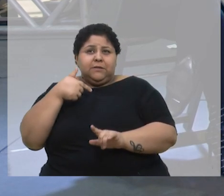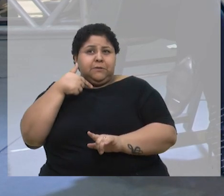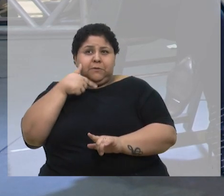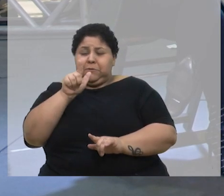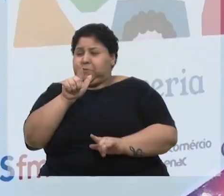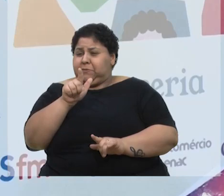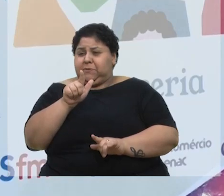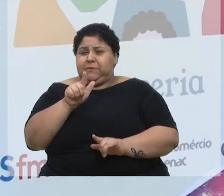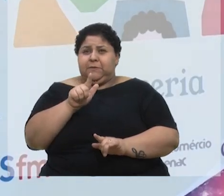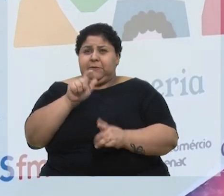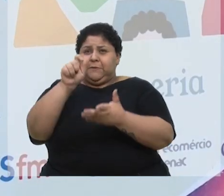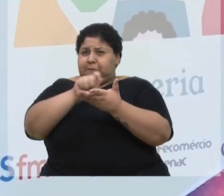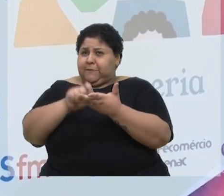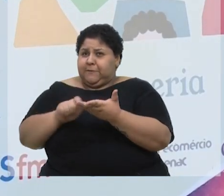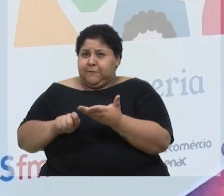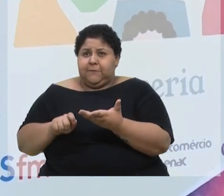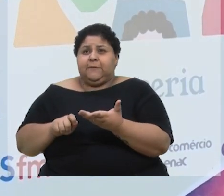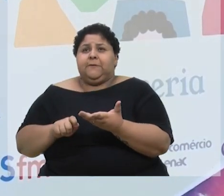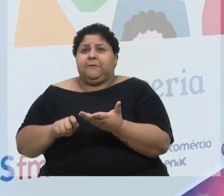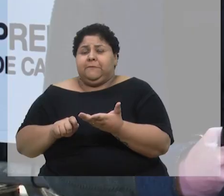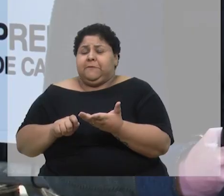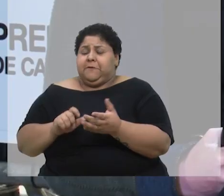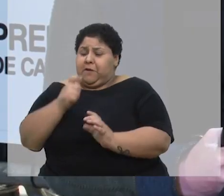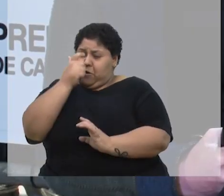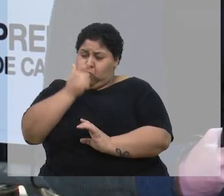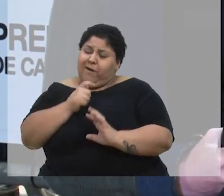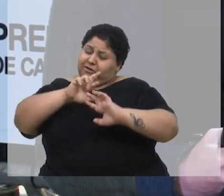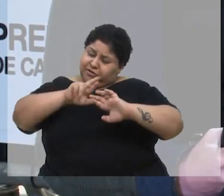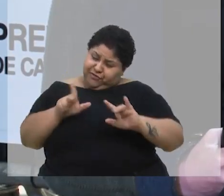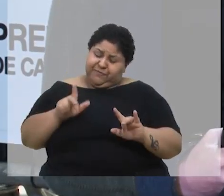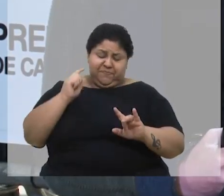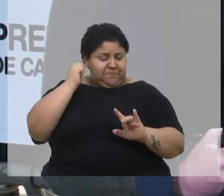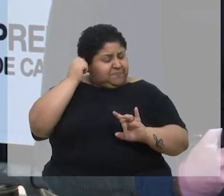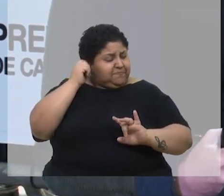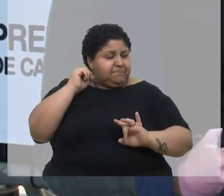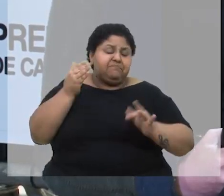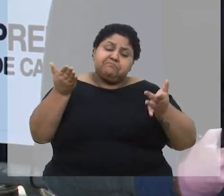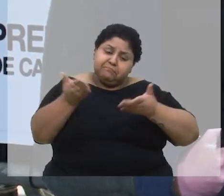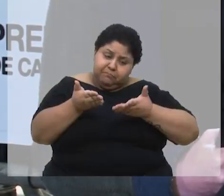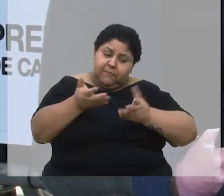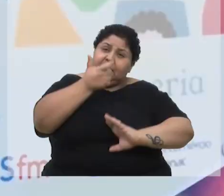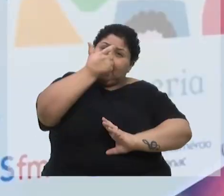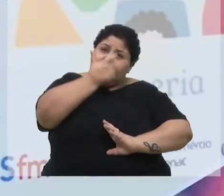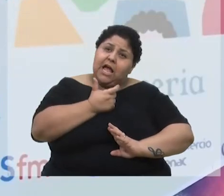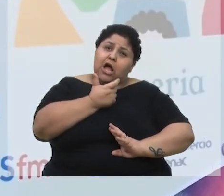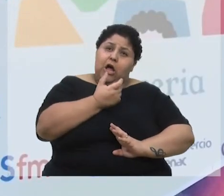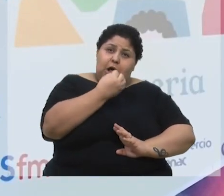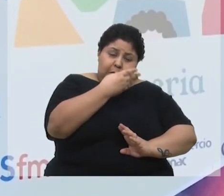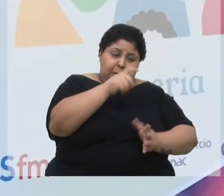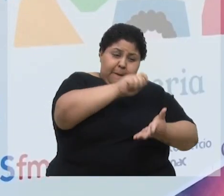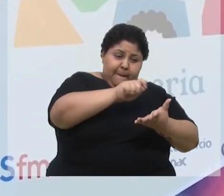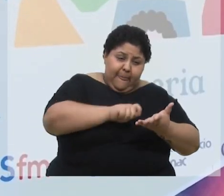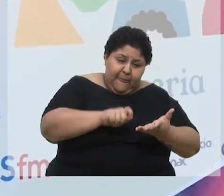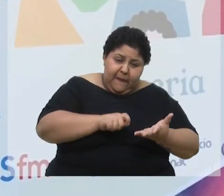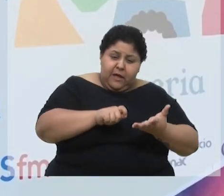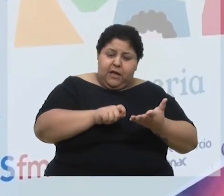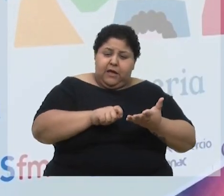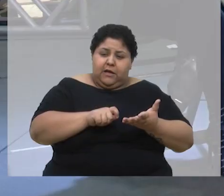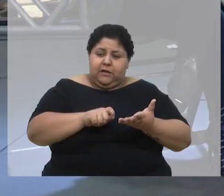pesquisa, né? Trabalhando em pós-graduação, a gente normalmente é pesquisador e se aproveita